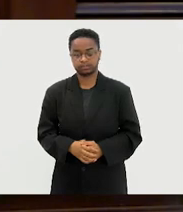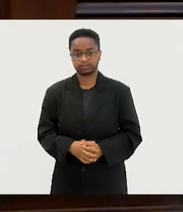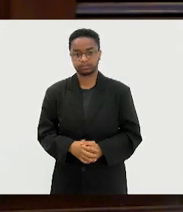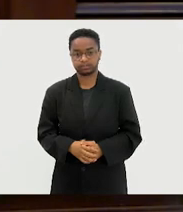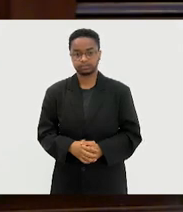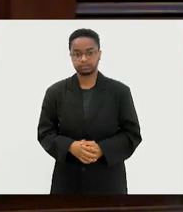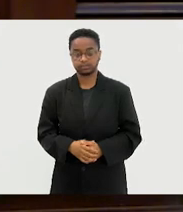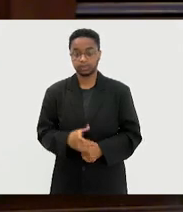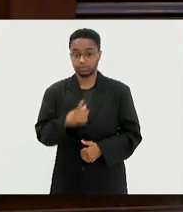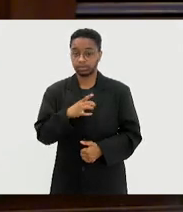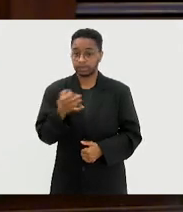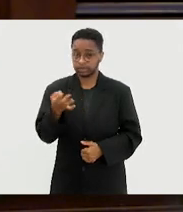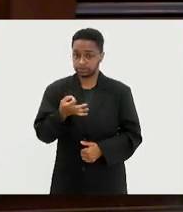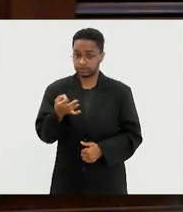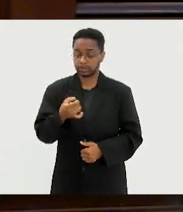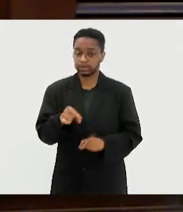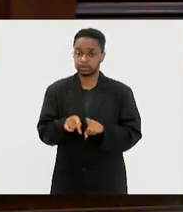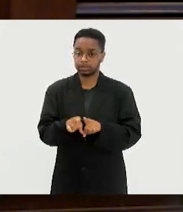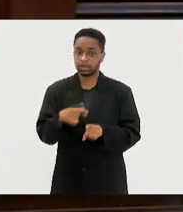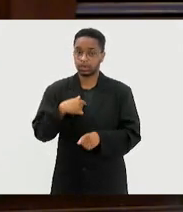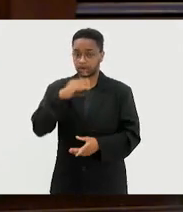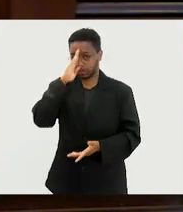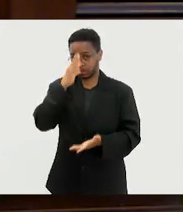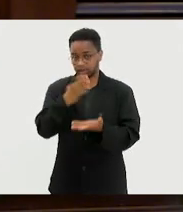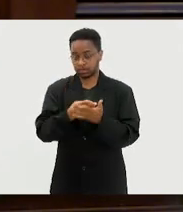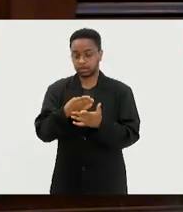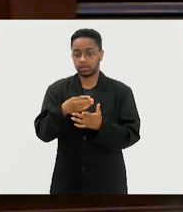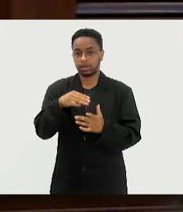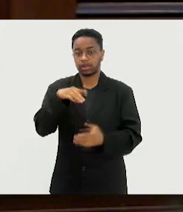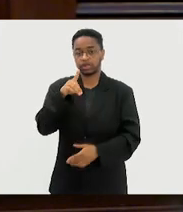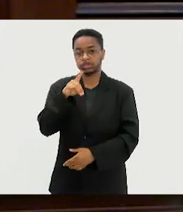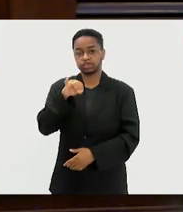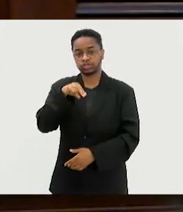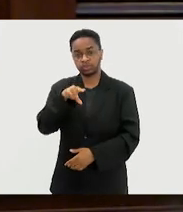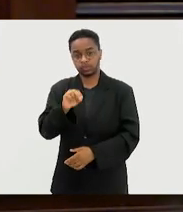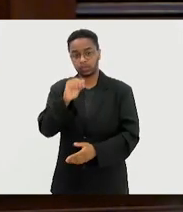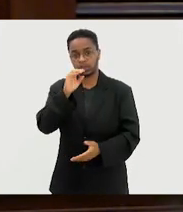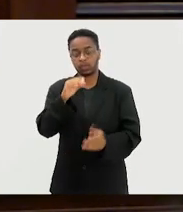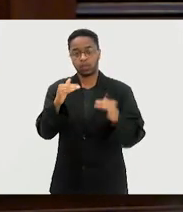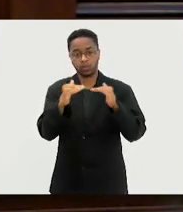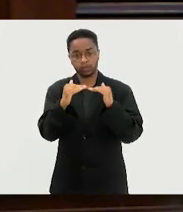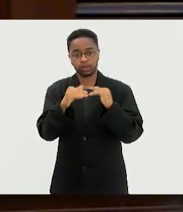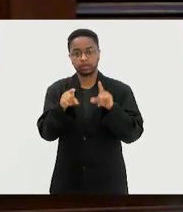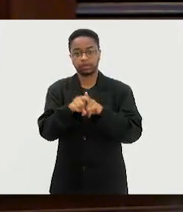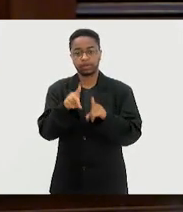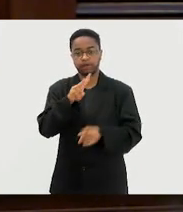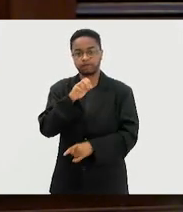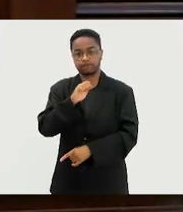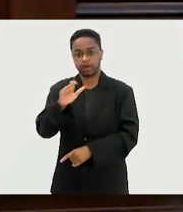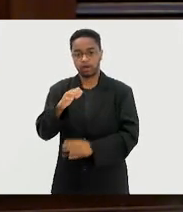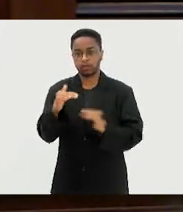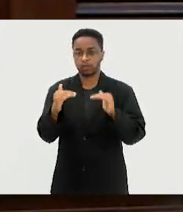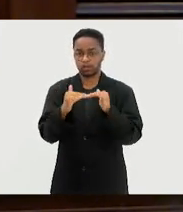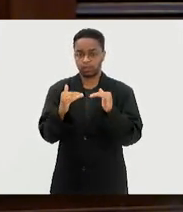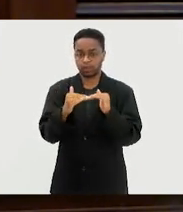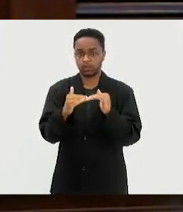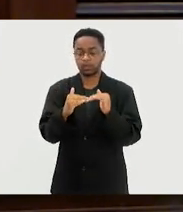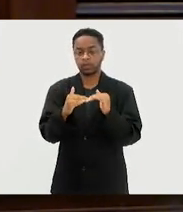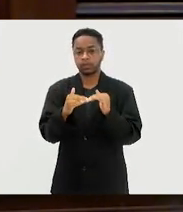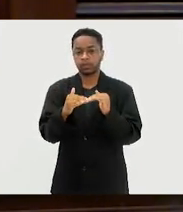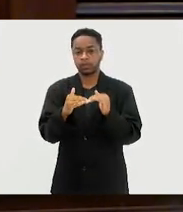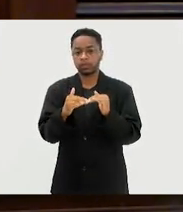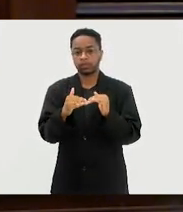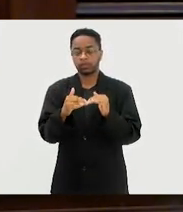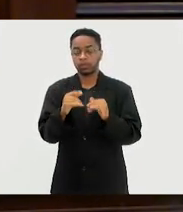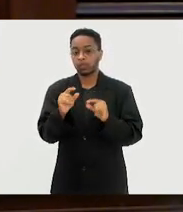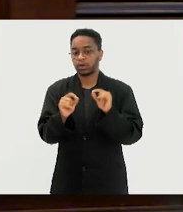que Marcelo Dino vai concordar, o Valda Seasa, que o governo,